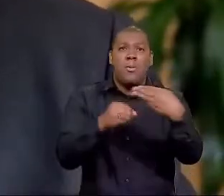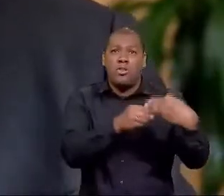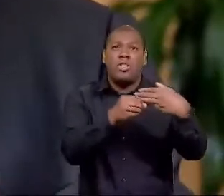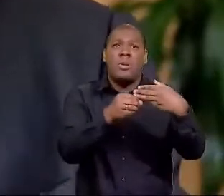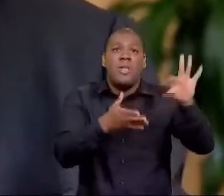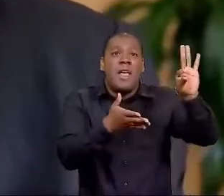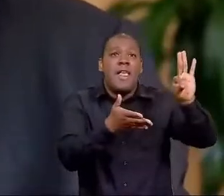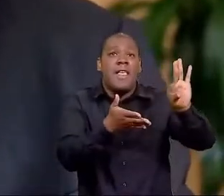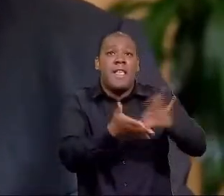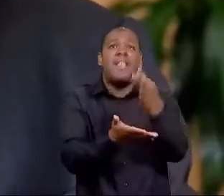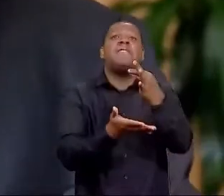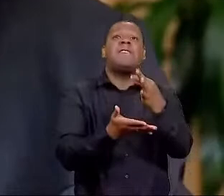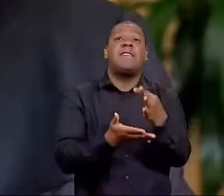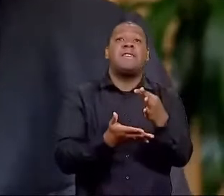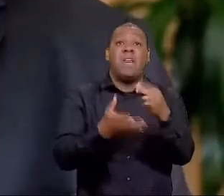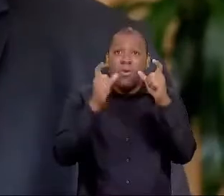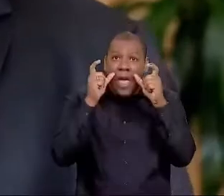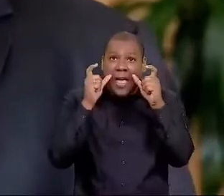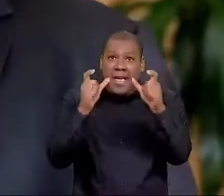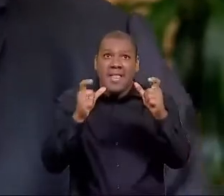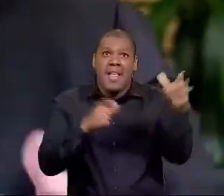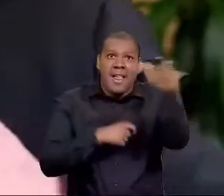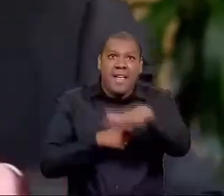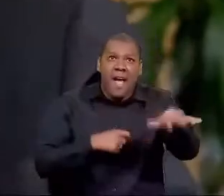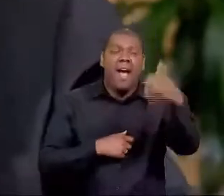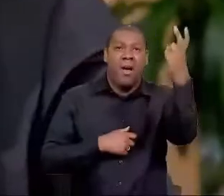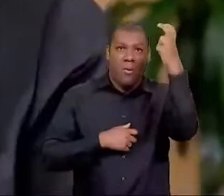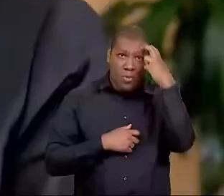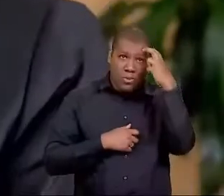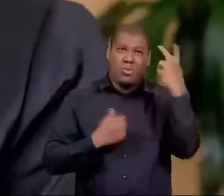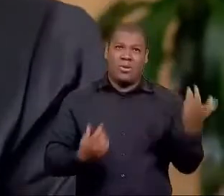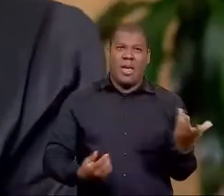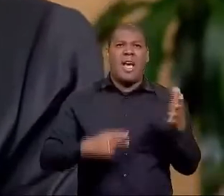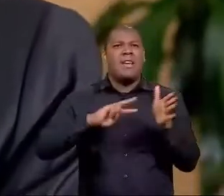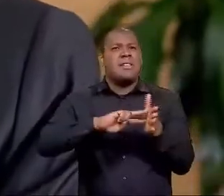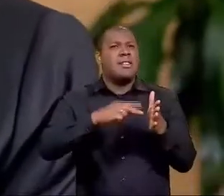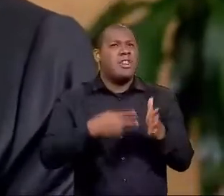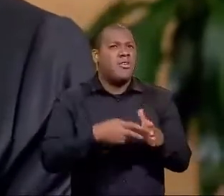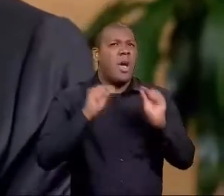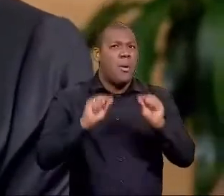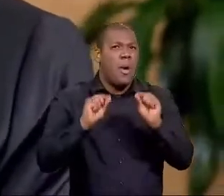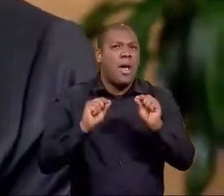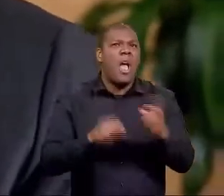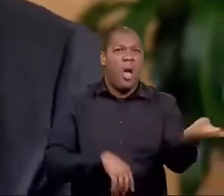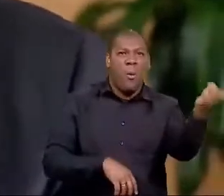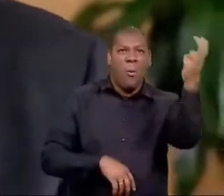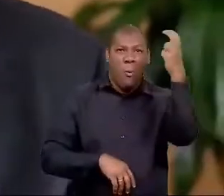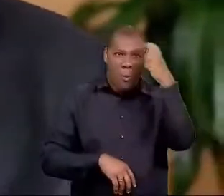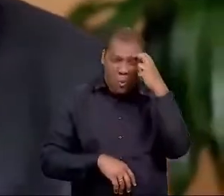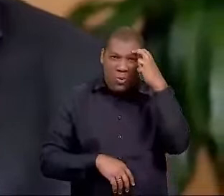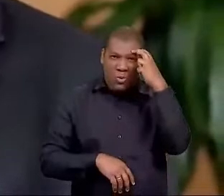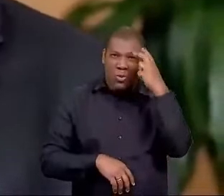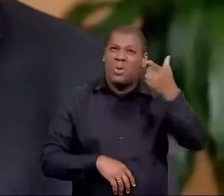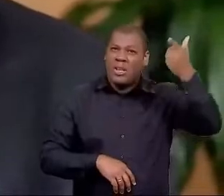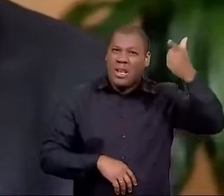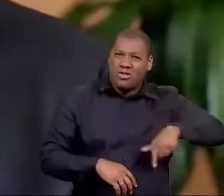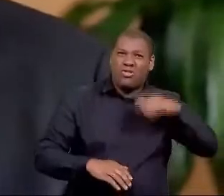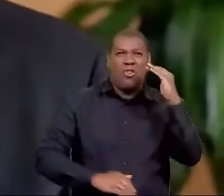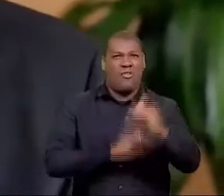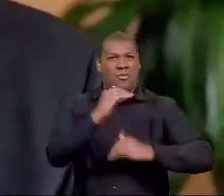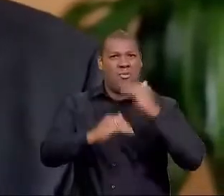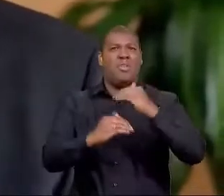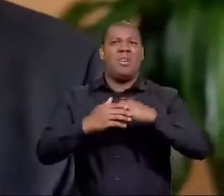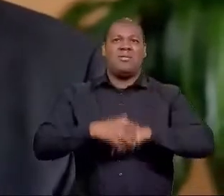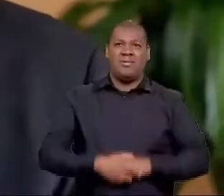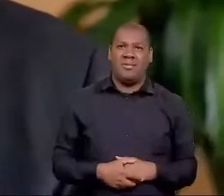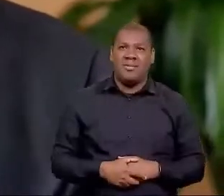total. Significa que as coisas vão voltar a funcionar e agora vai entrar a Lei Aldir Blanc. Além disso, nós queremos